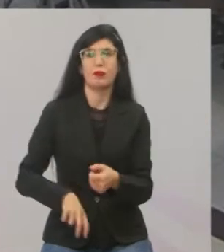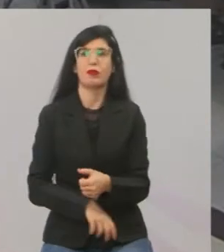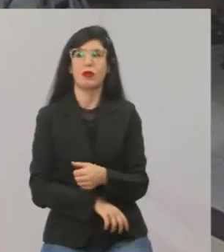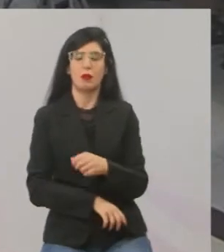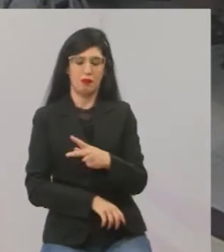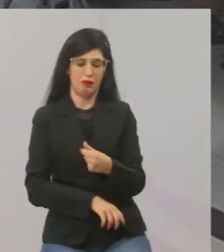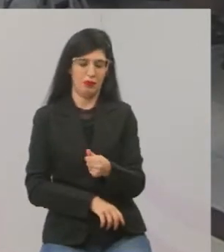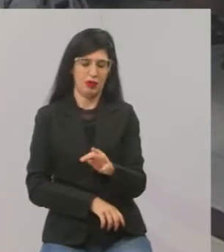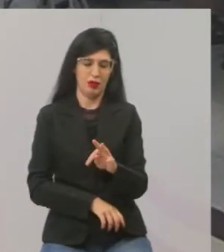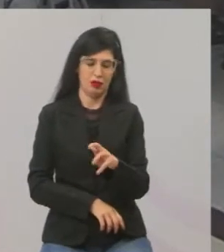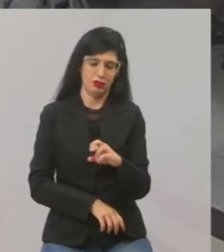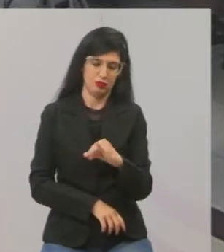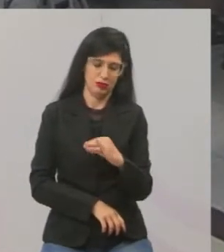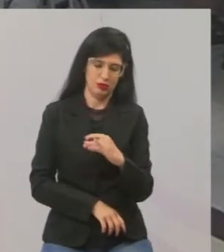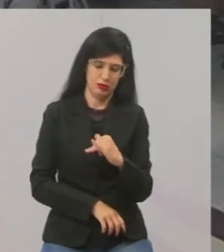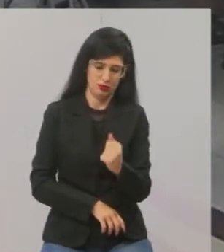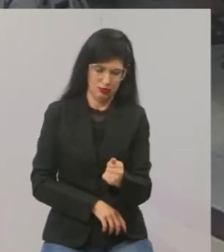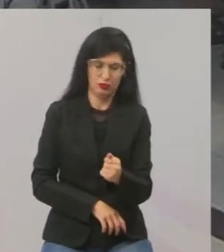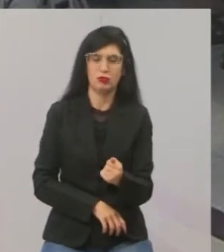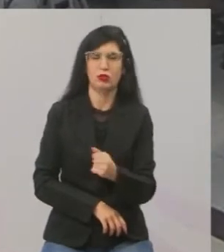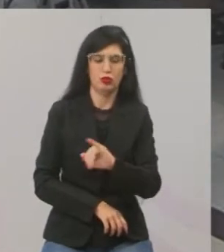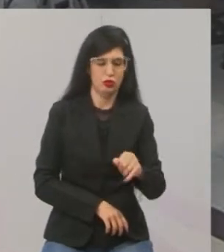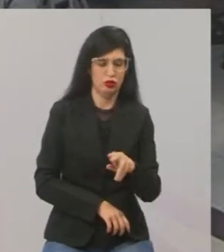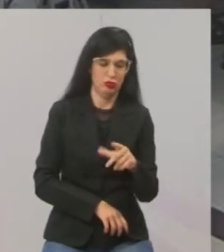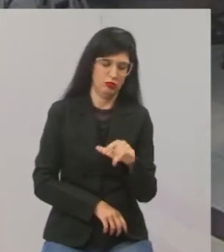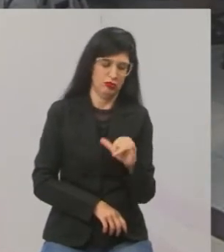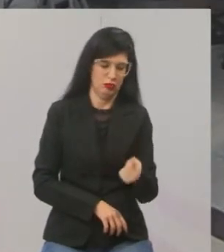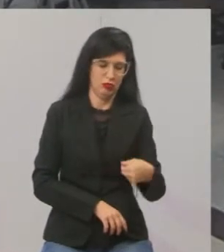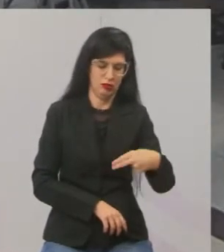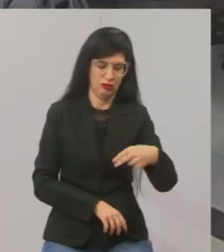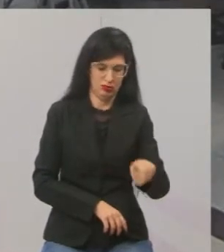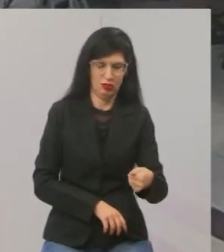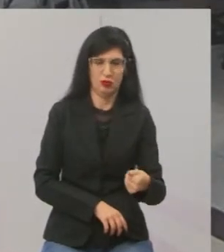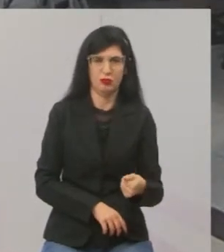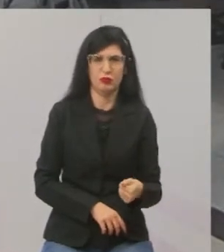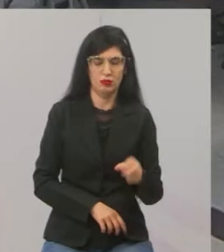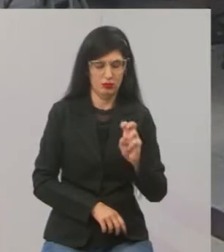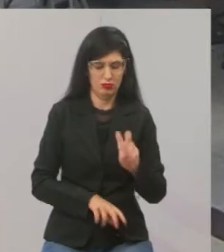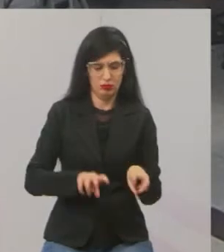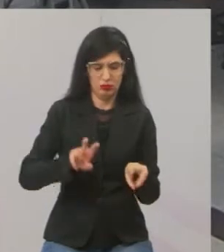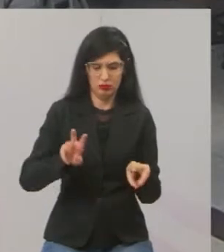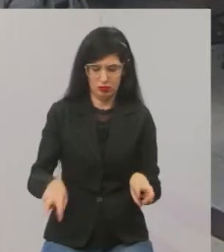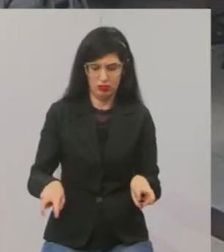abençoe a continuidade do seu trabalho nesta Casa Legislativa.